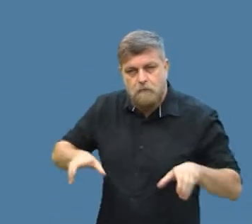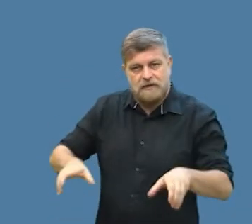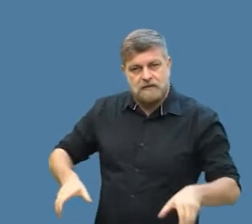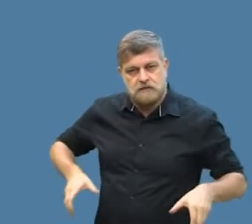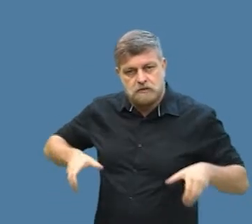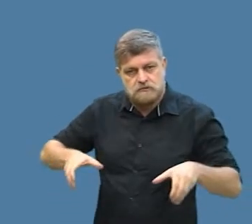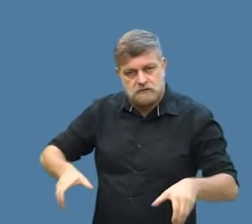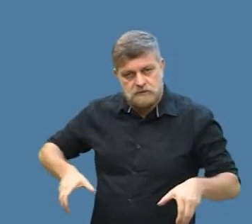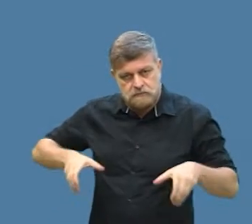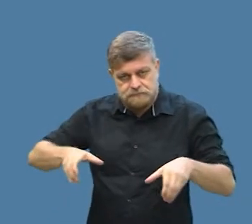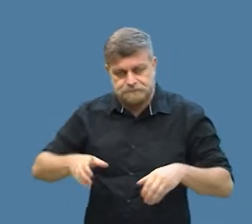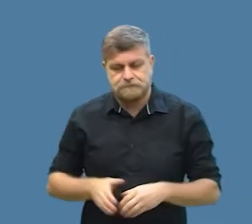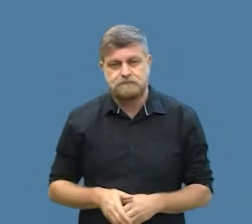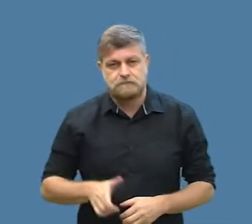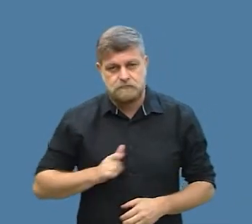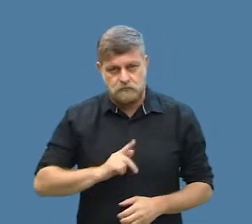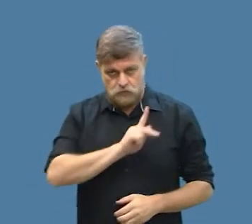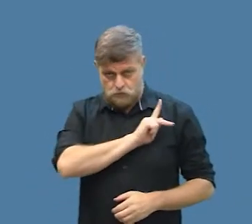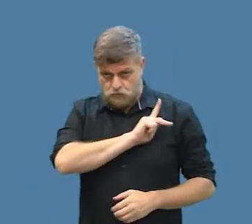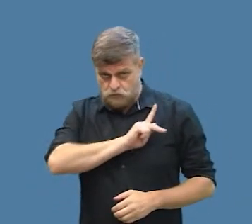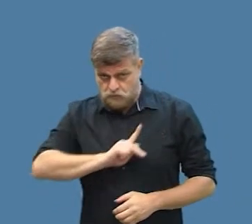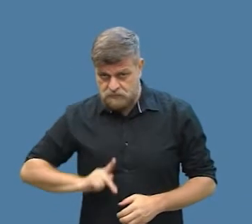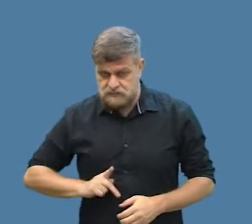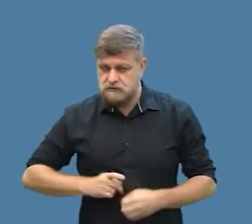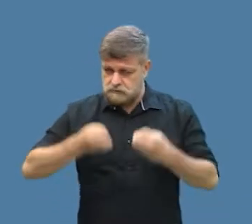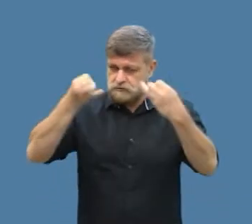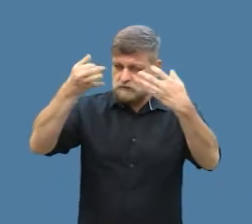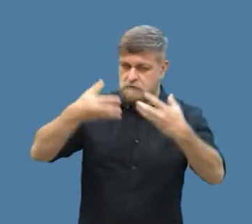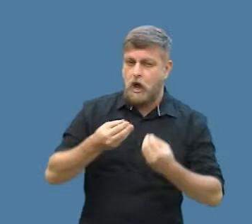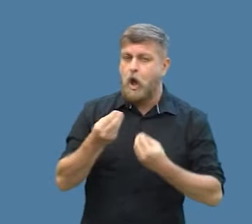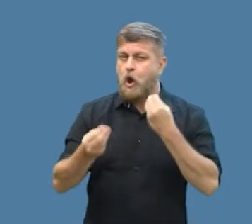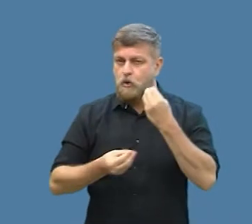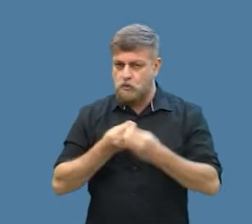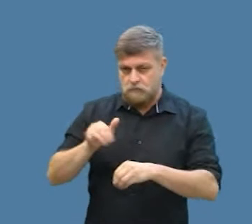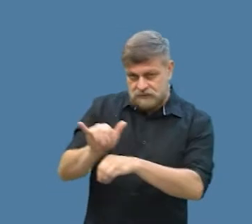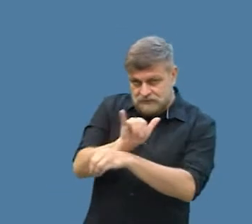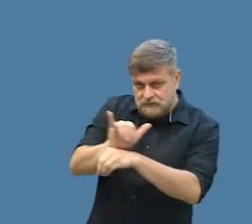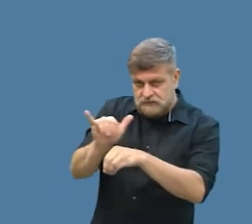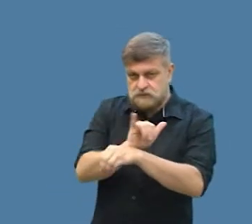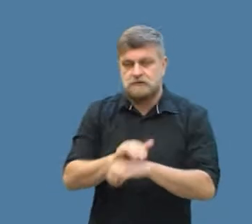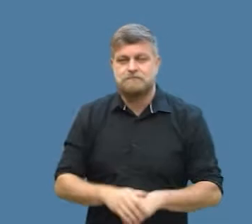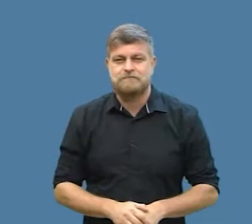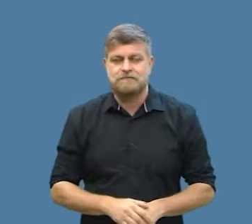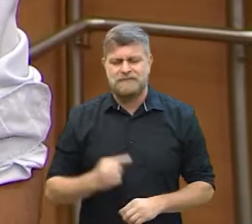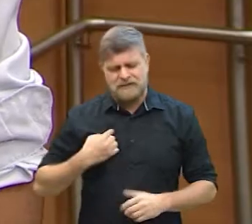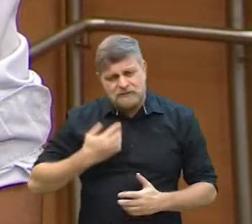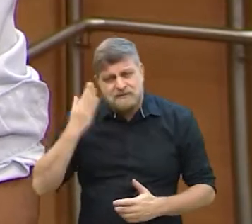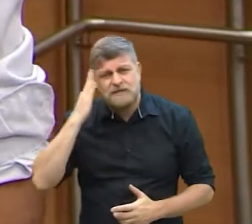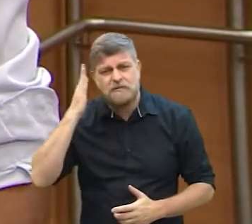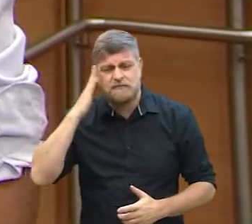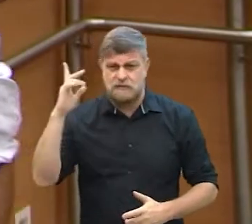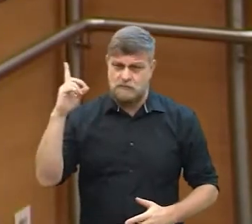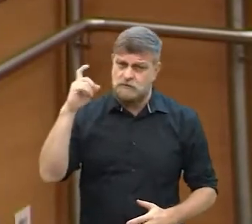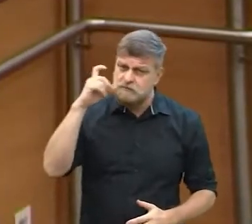ou mobilidade reduzida. O presidente da comissão fala de como ela deve atuar. Sabemos a dificuldade aí,